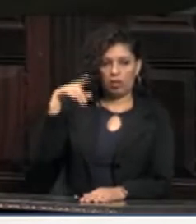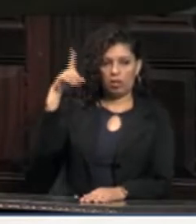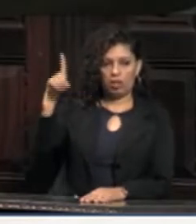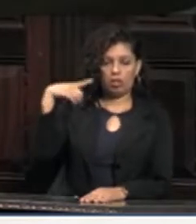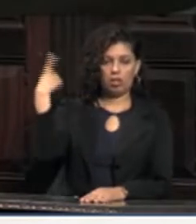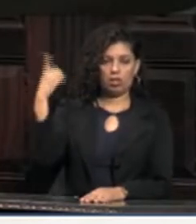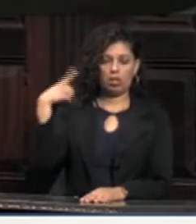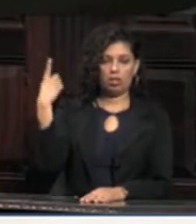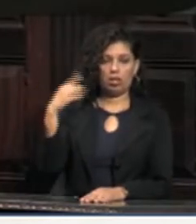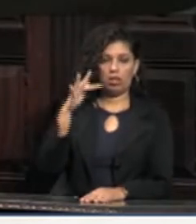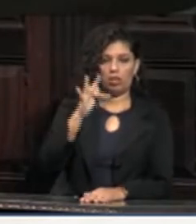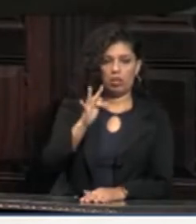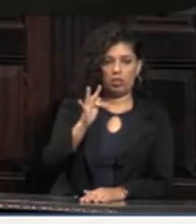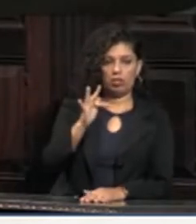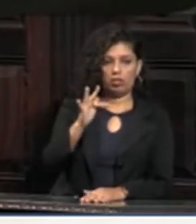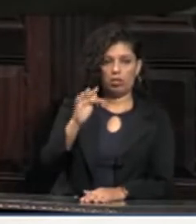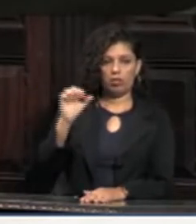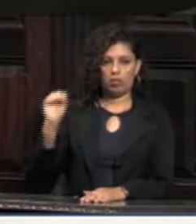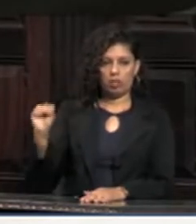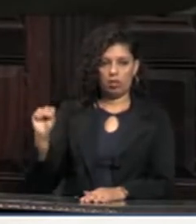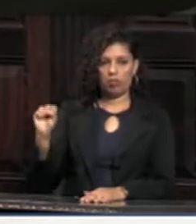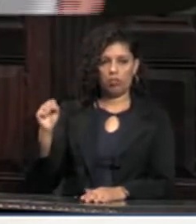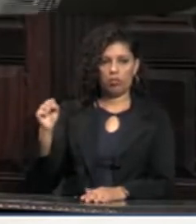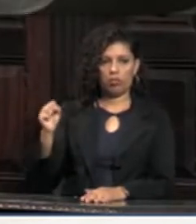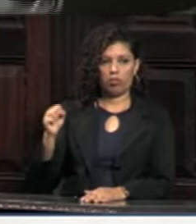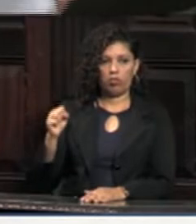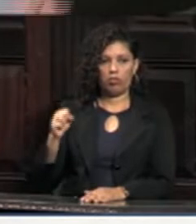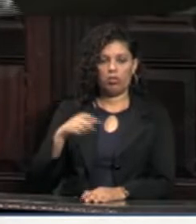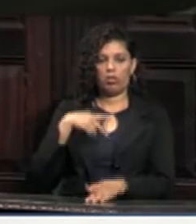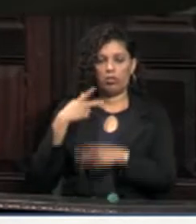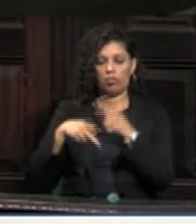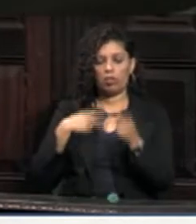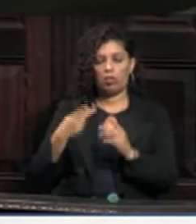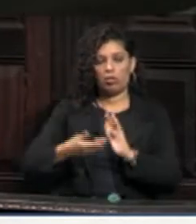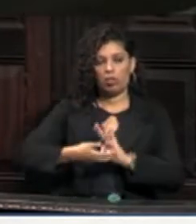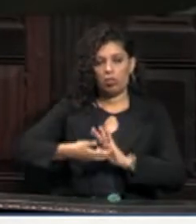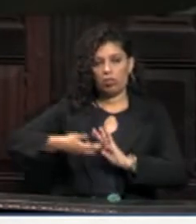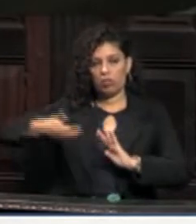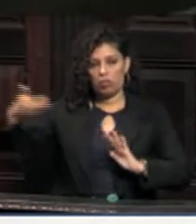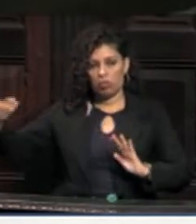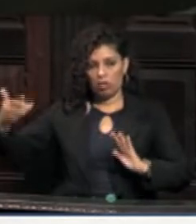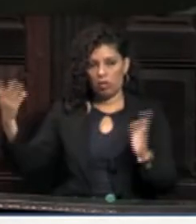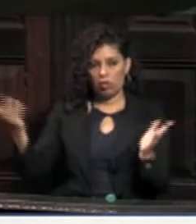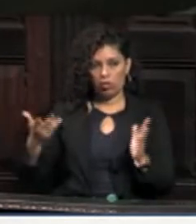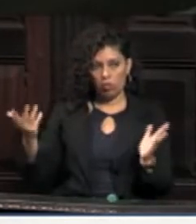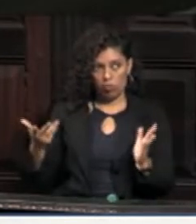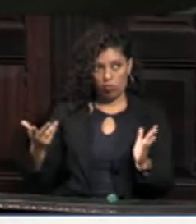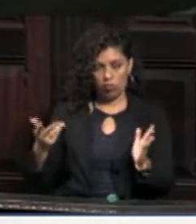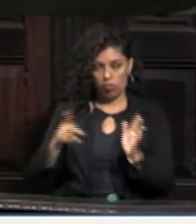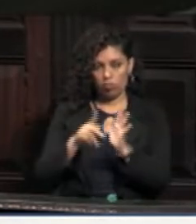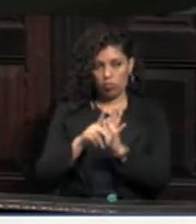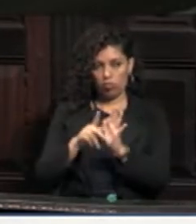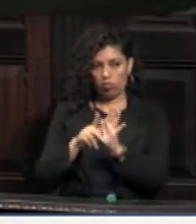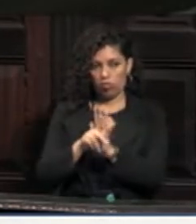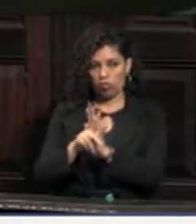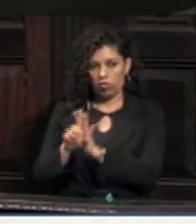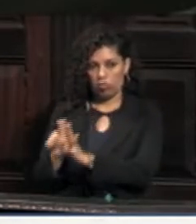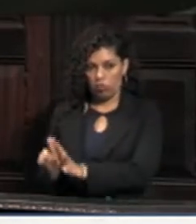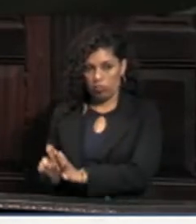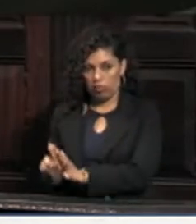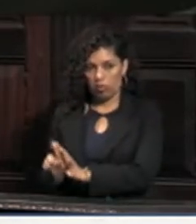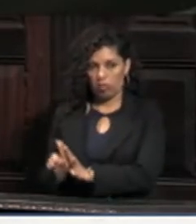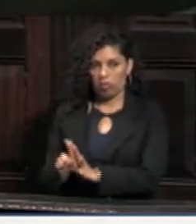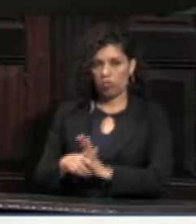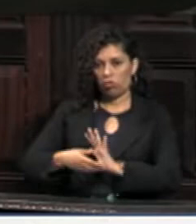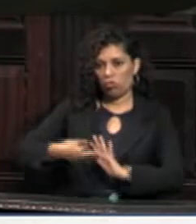Dionísio Lins, que o projeto sai de pauta hoje, porque tem algumas emendas. Eles vão tentar um acordo para que a gente possa amanhã